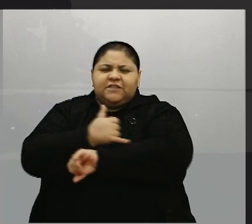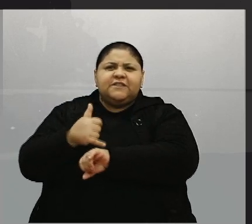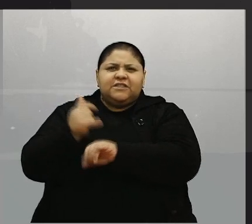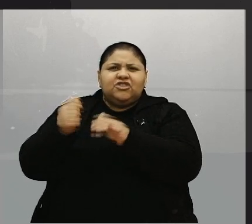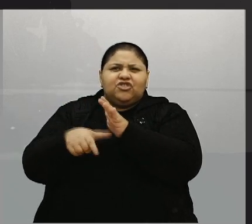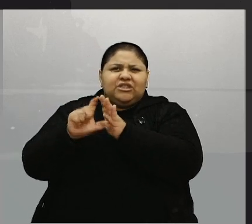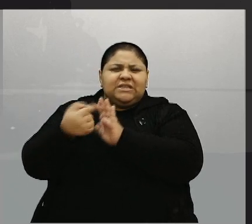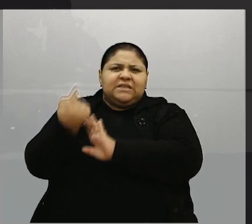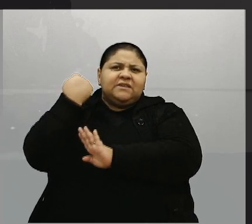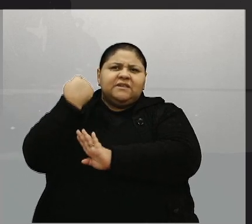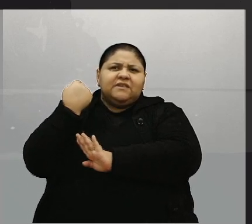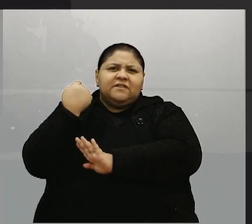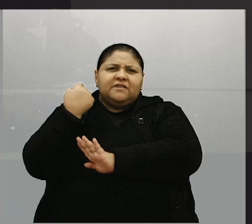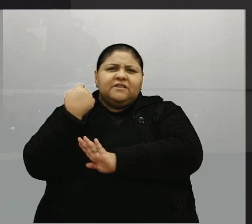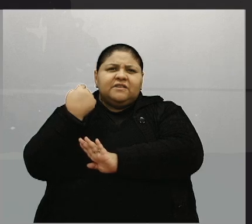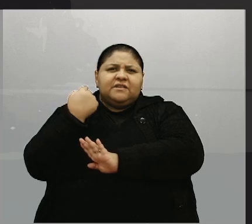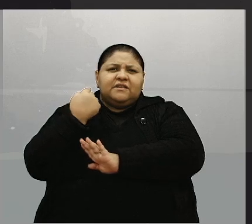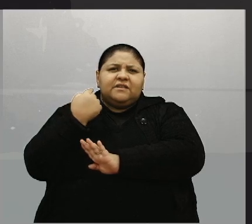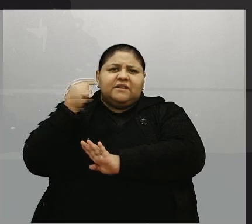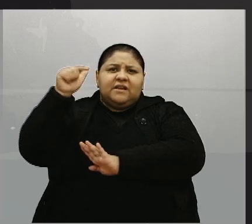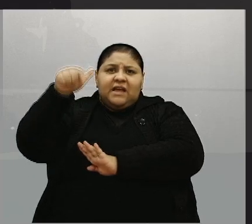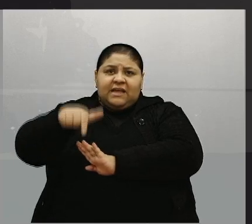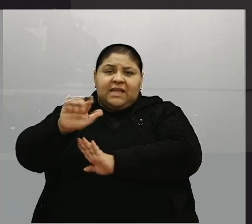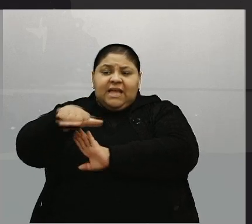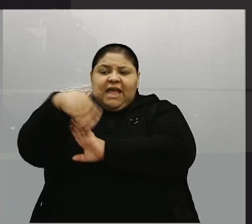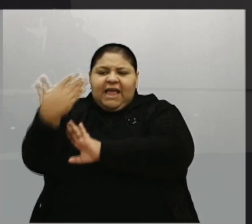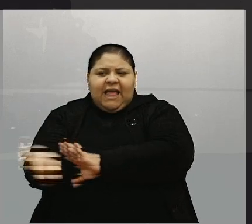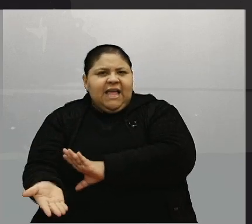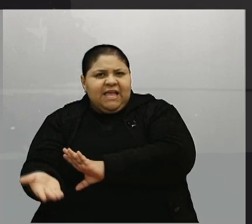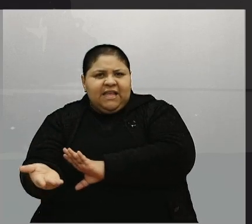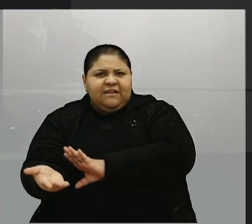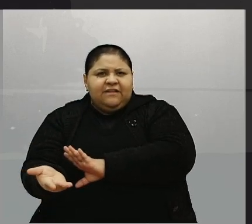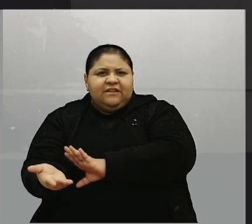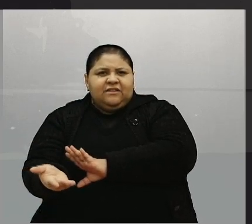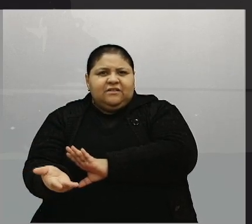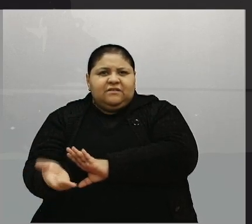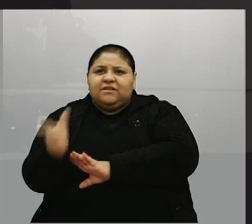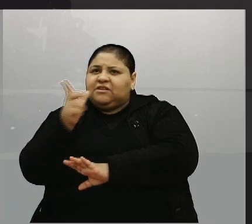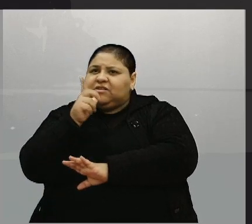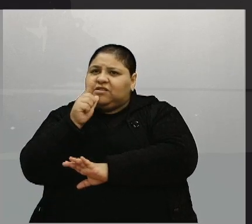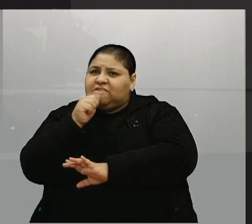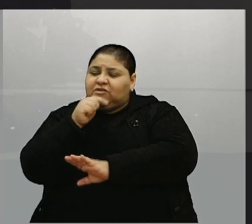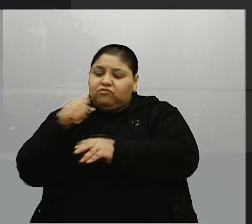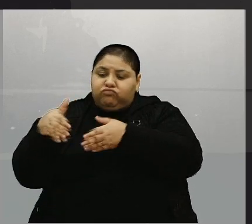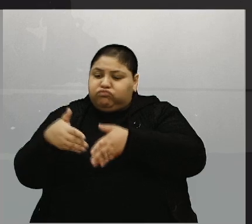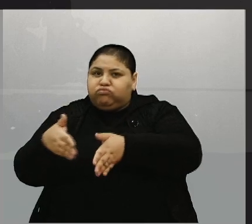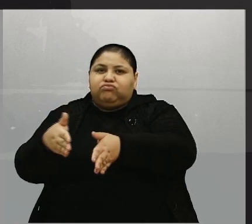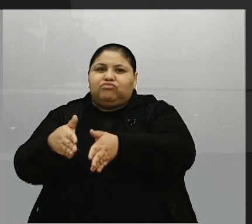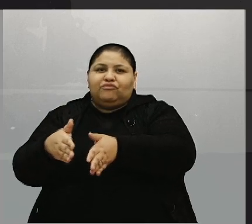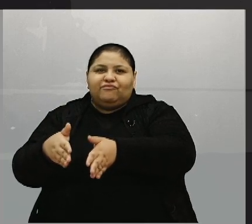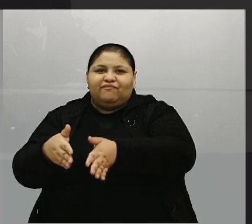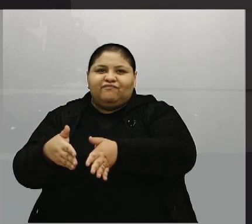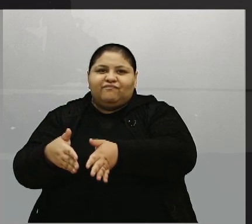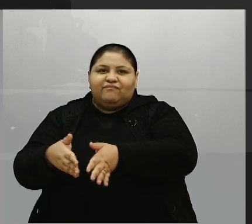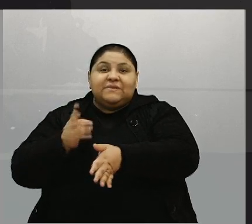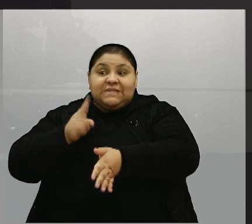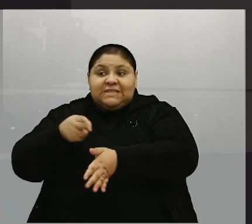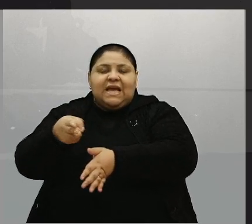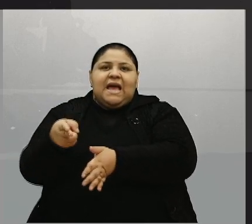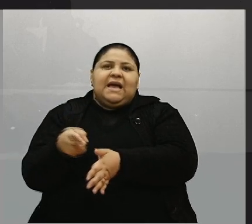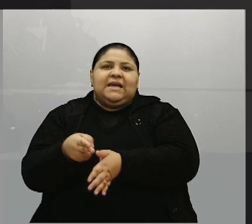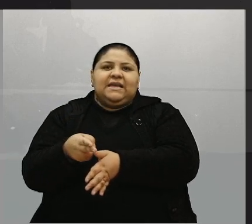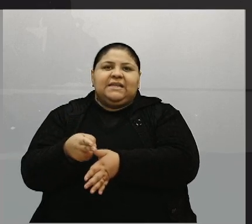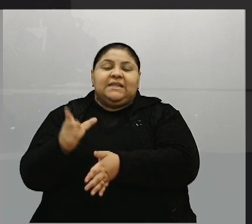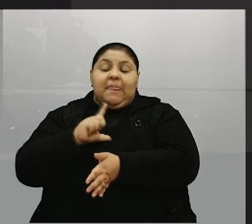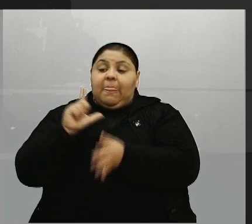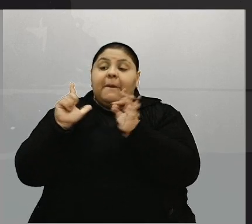anteriores, o Solete disse, aqui caiu uma vez, caía toda a água na estrada, no dia seguinte caiu de novo. Teve